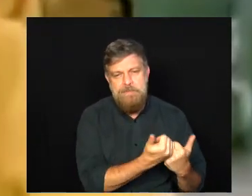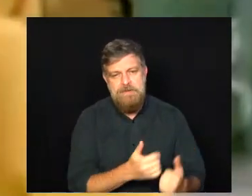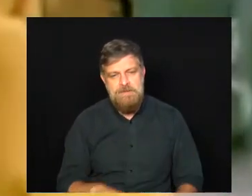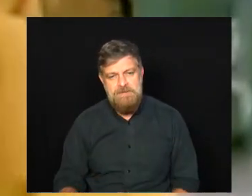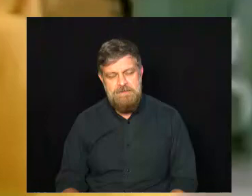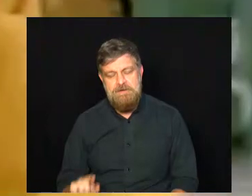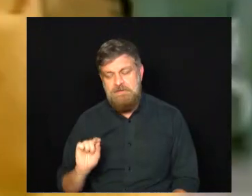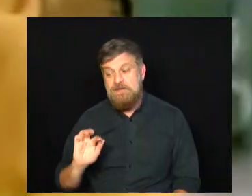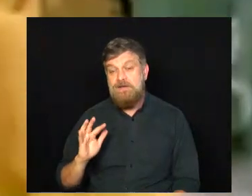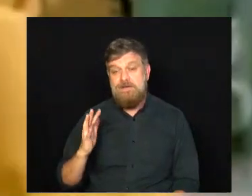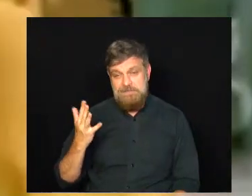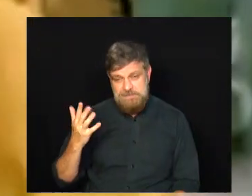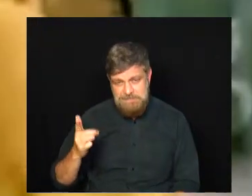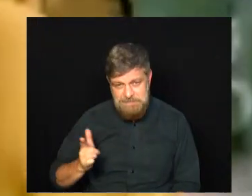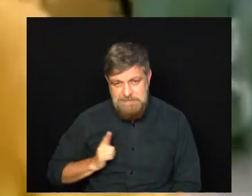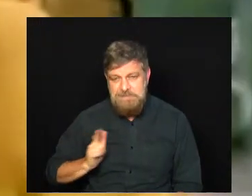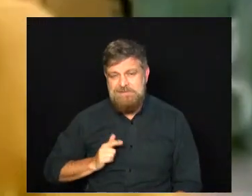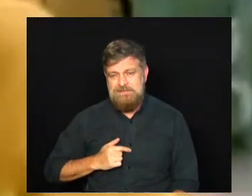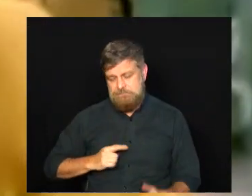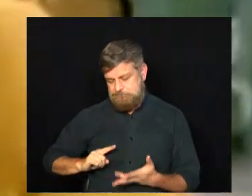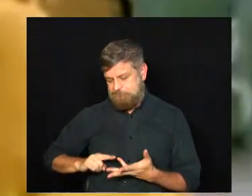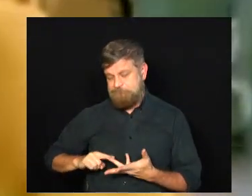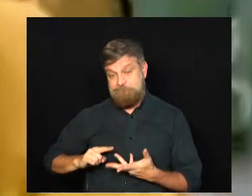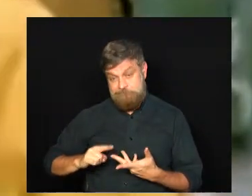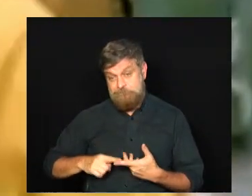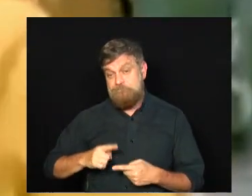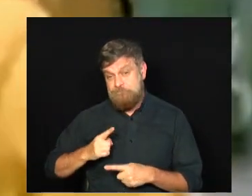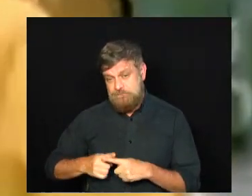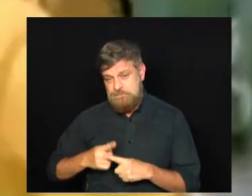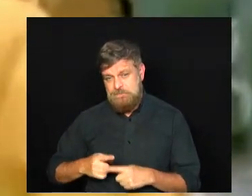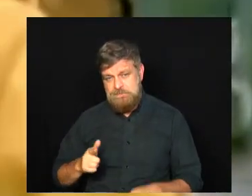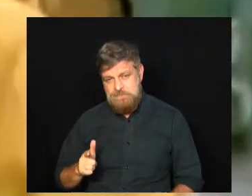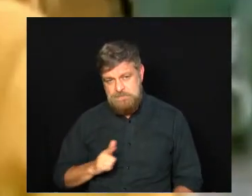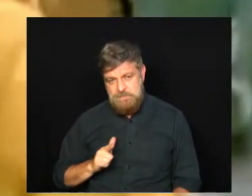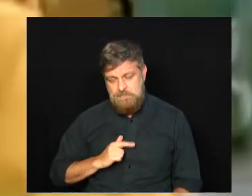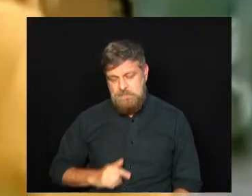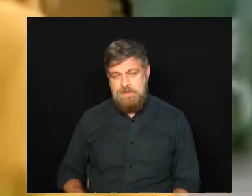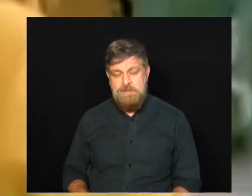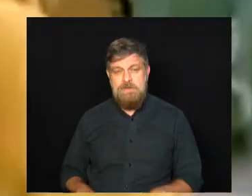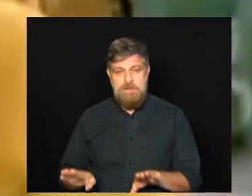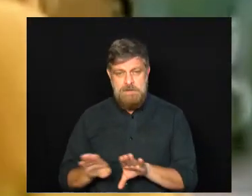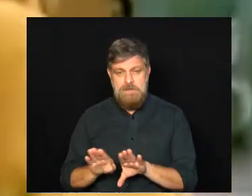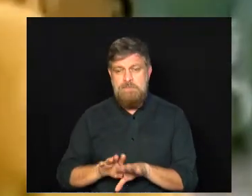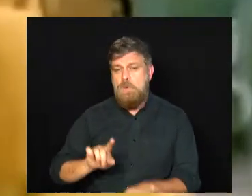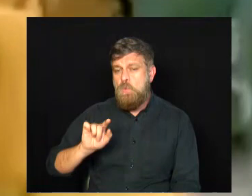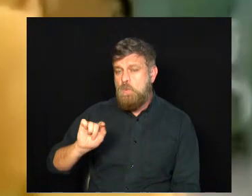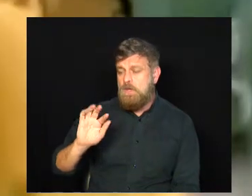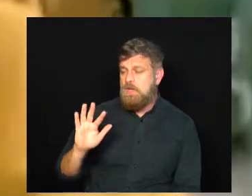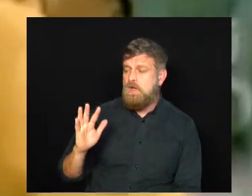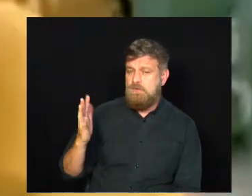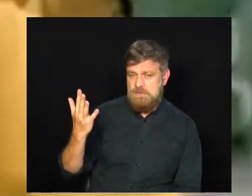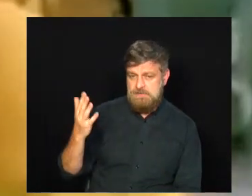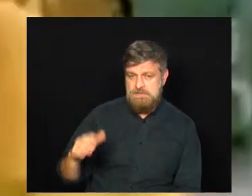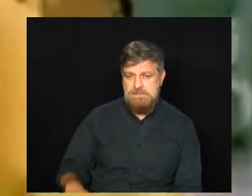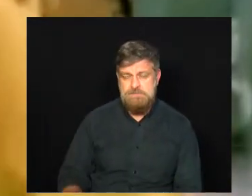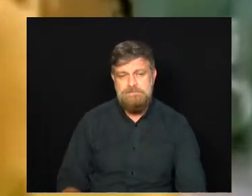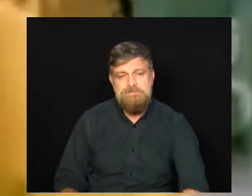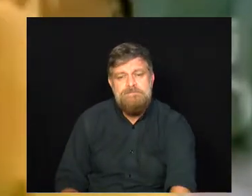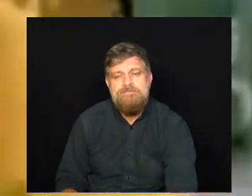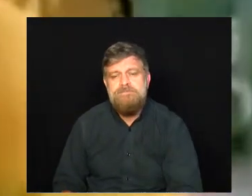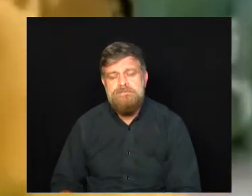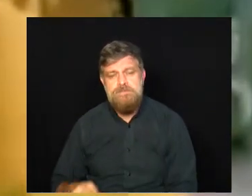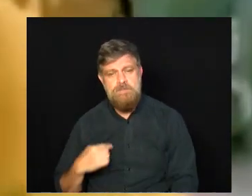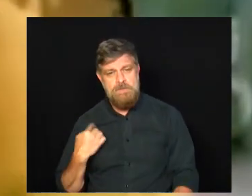e por vários motivos, né? Mas entre eles o fato de nós